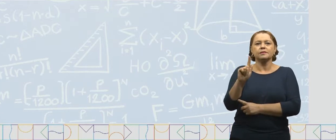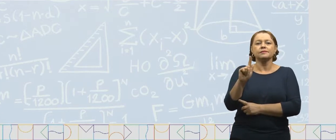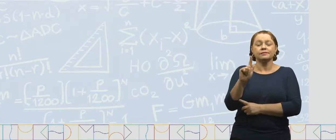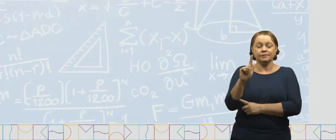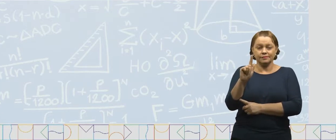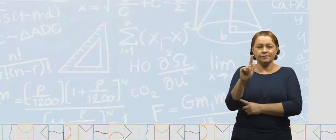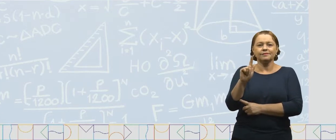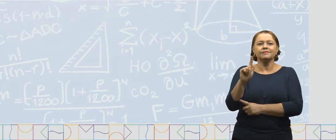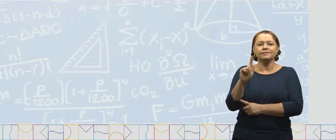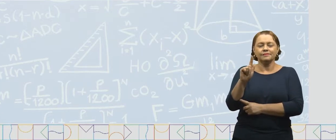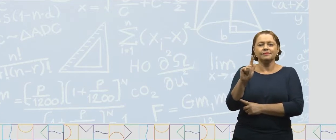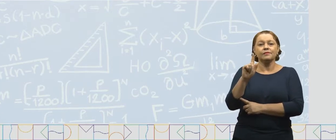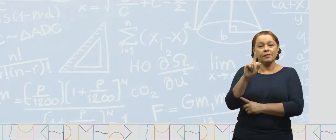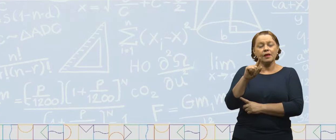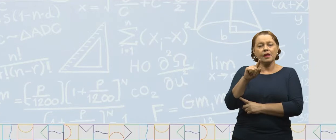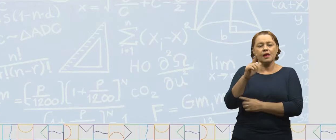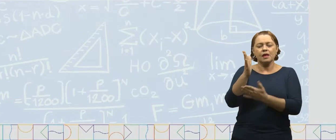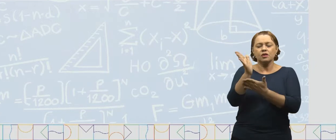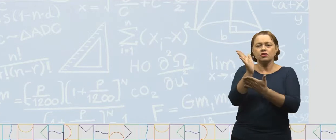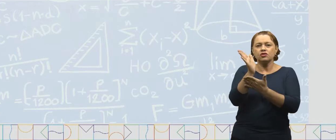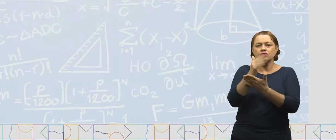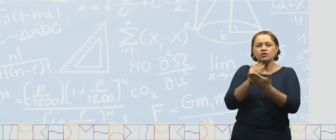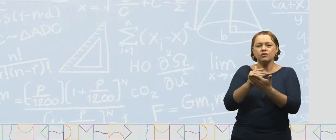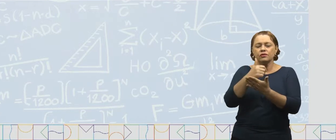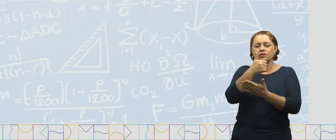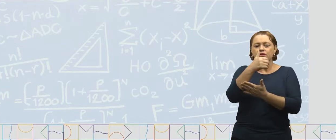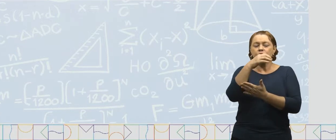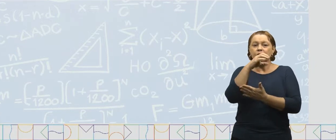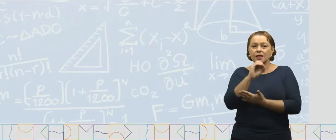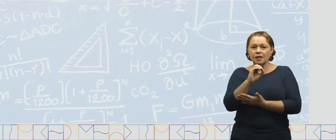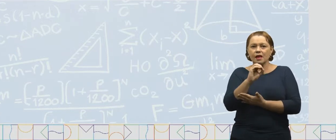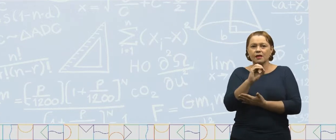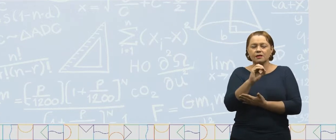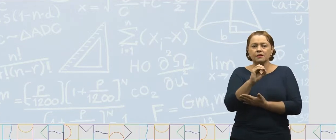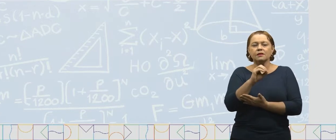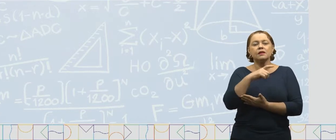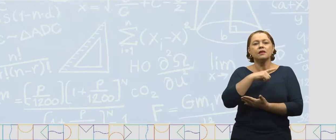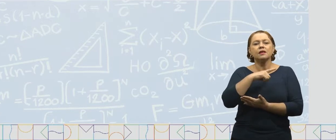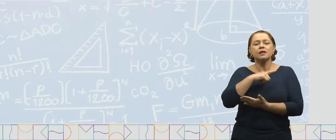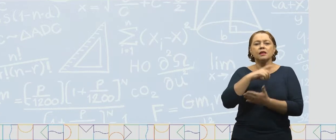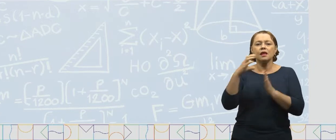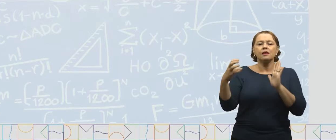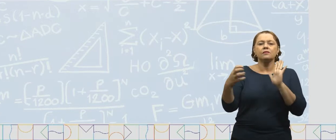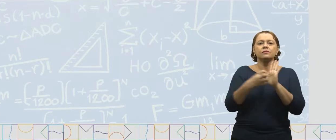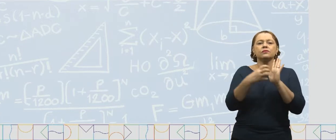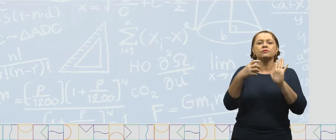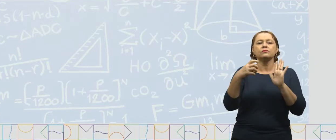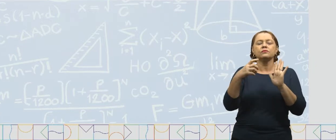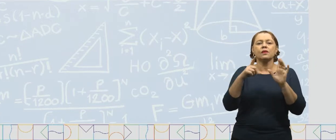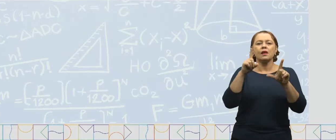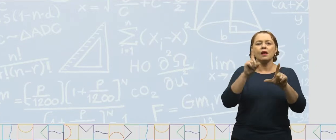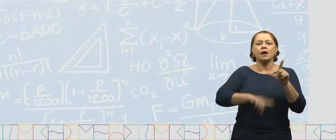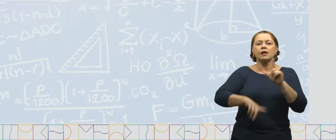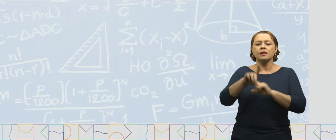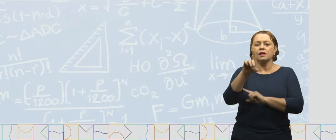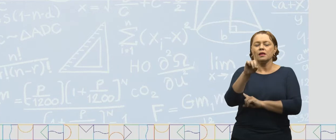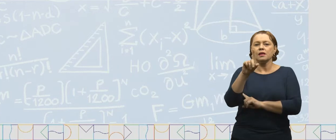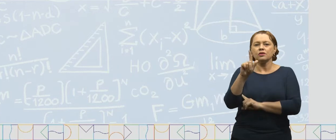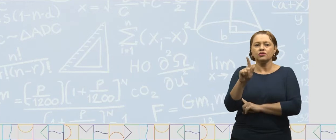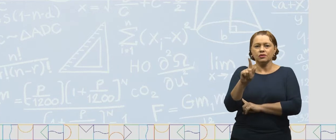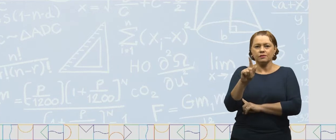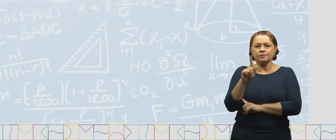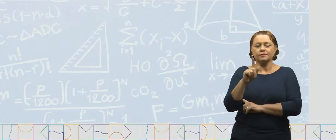decigrama, que é o grama dividido em 10 partes, que tem como símbolo as letras D,